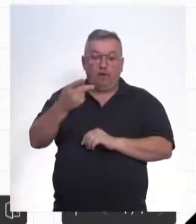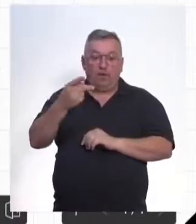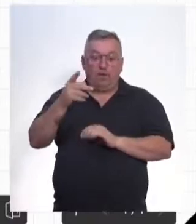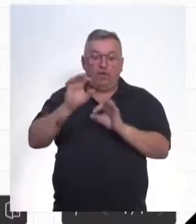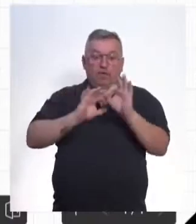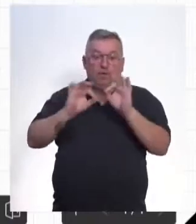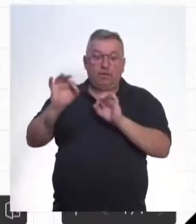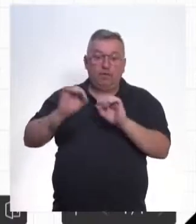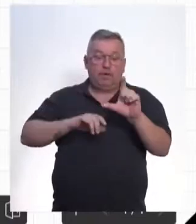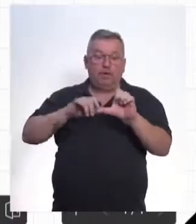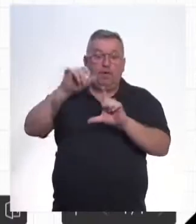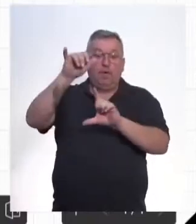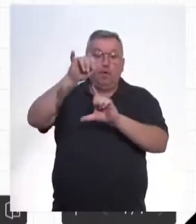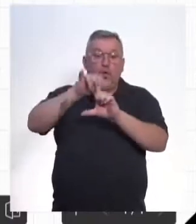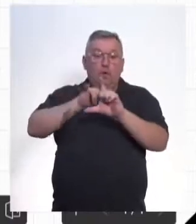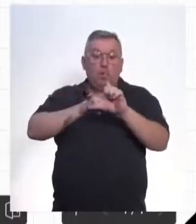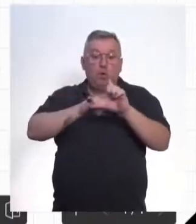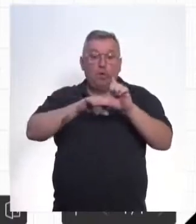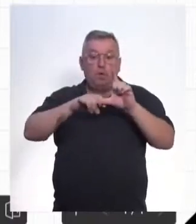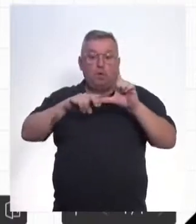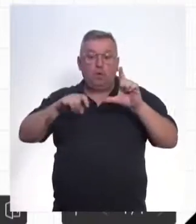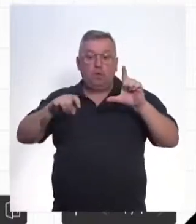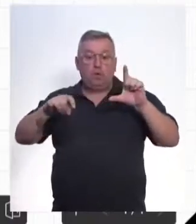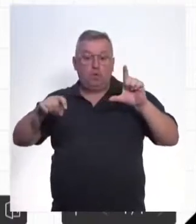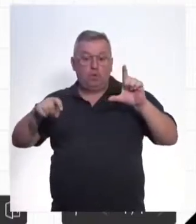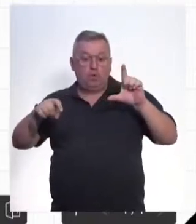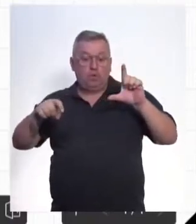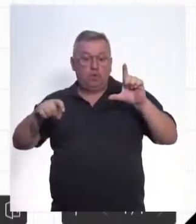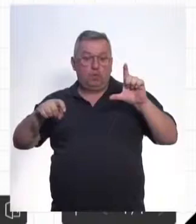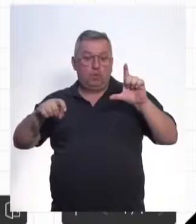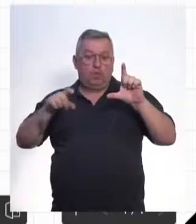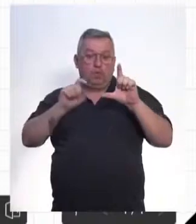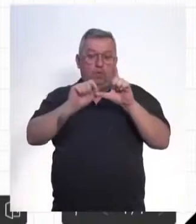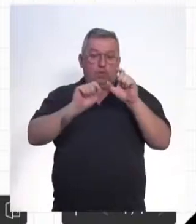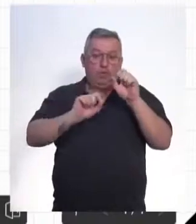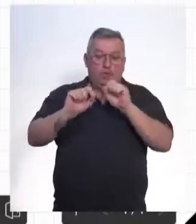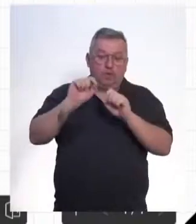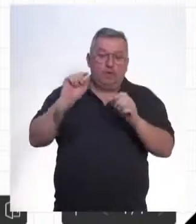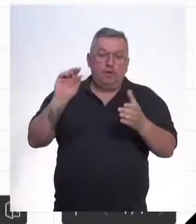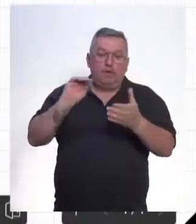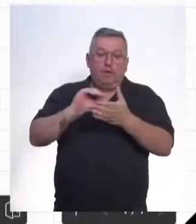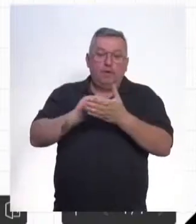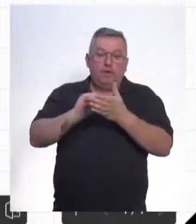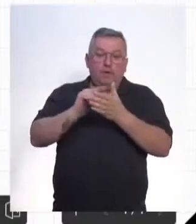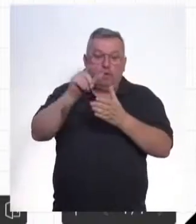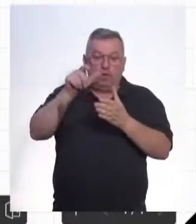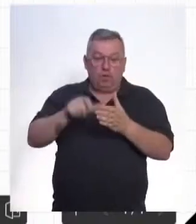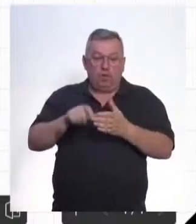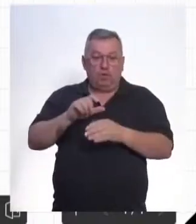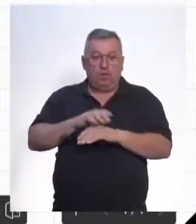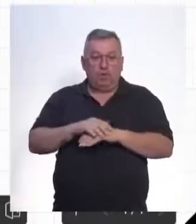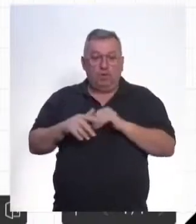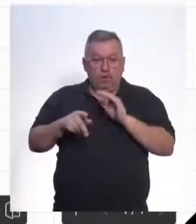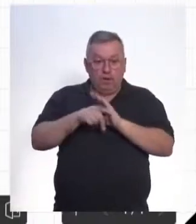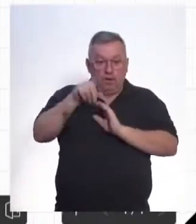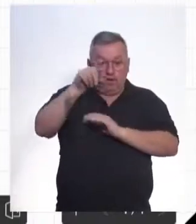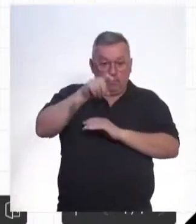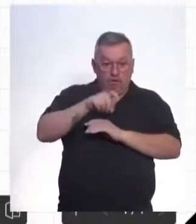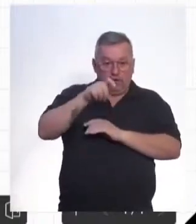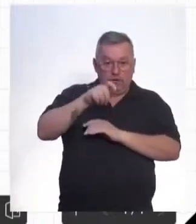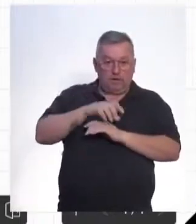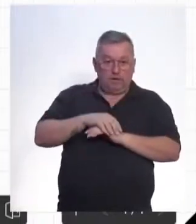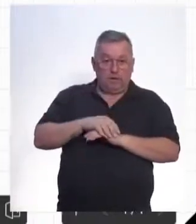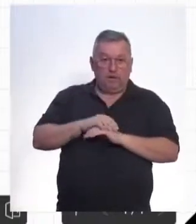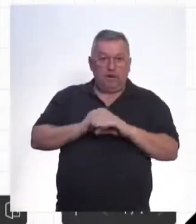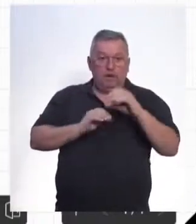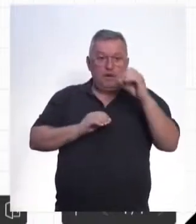o quadro, que ele nos ajuda. Aonde eu vou colocar em uma coluna os valores de x, que